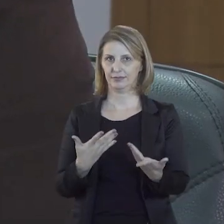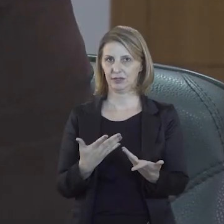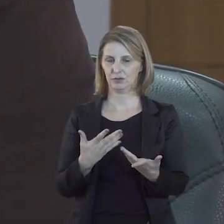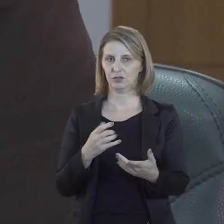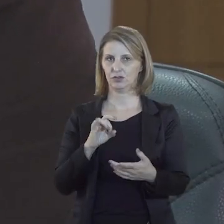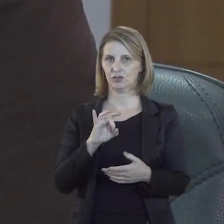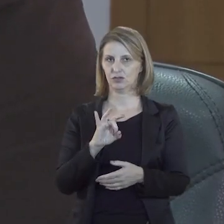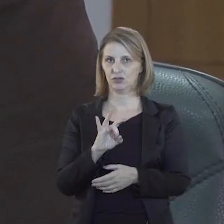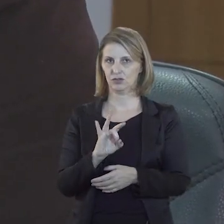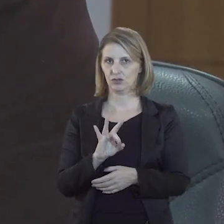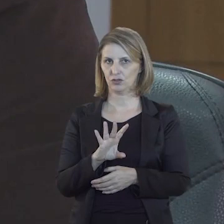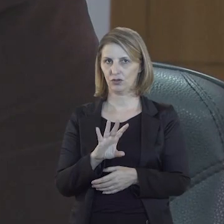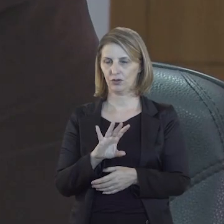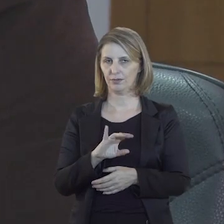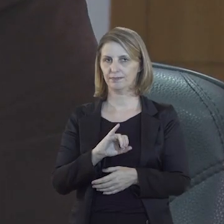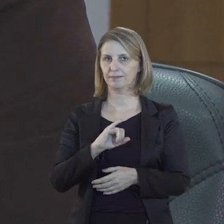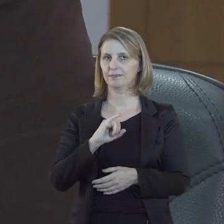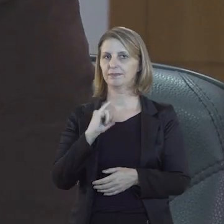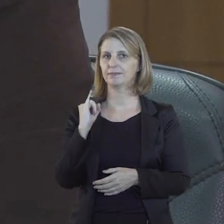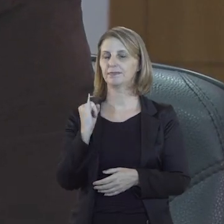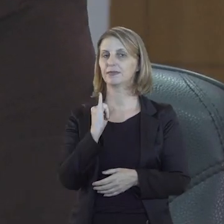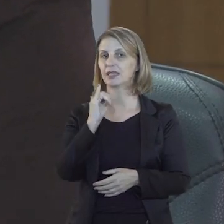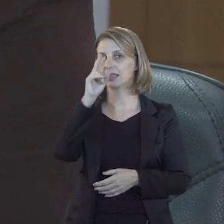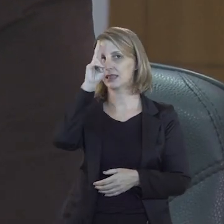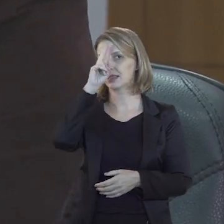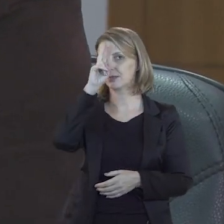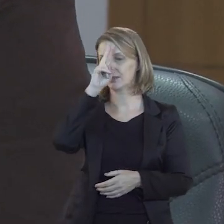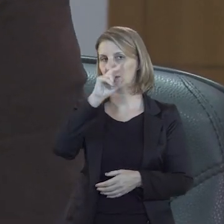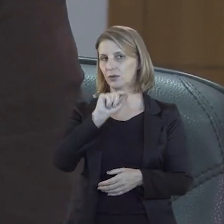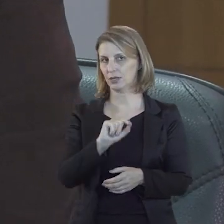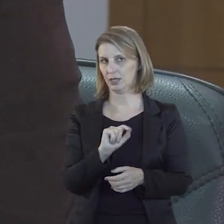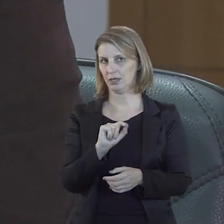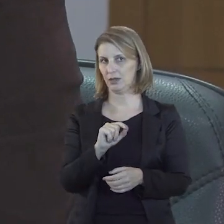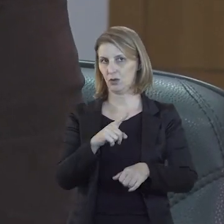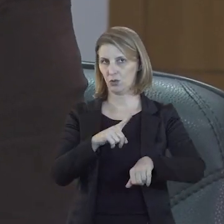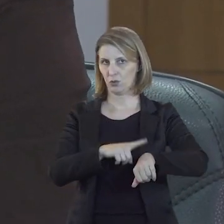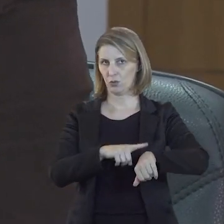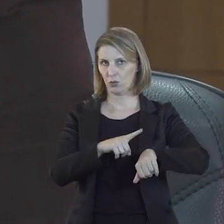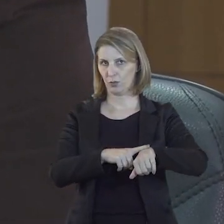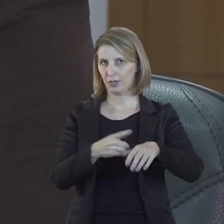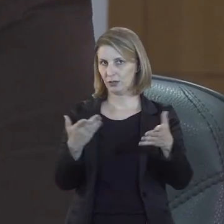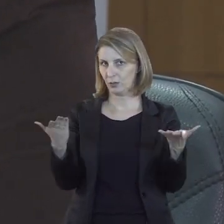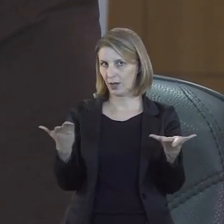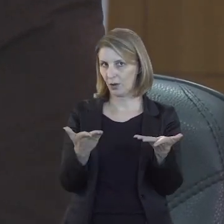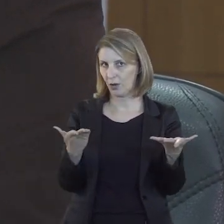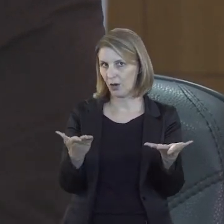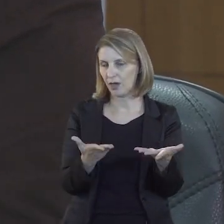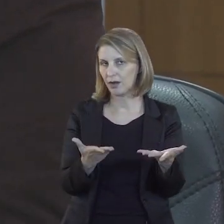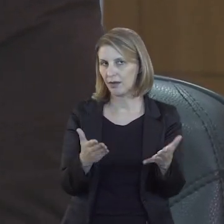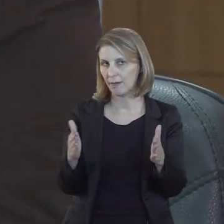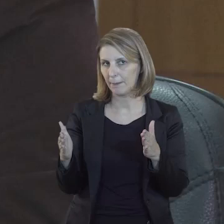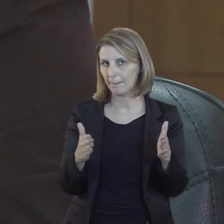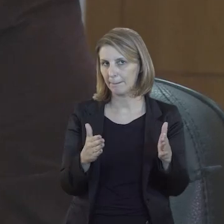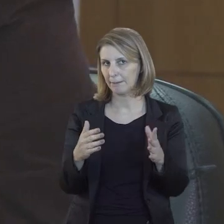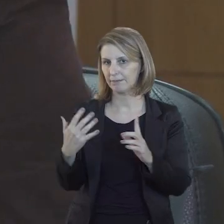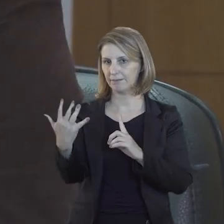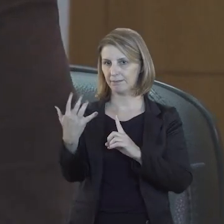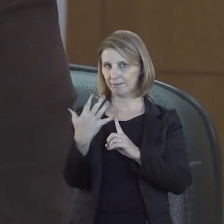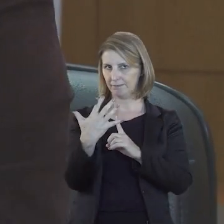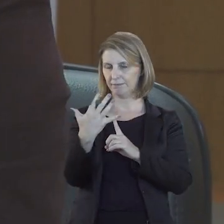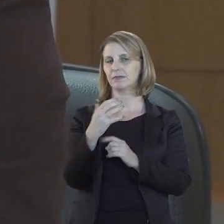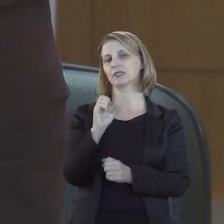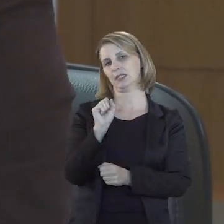Eu queria só fazer um resgate de algo que é bem importante. Entenda, o momento que nós estamos